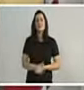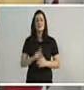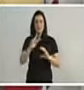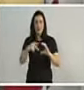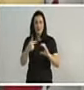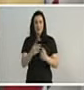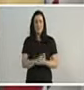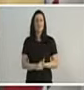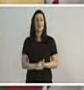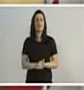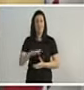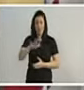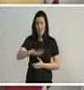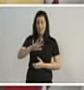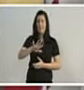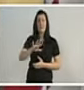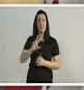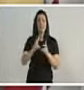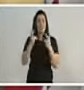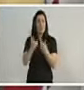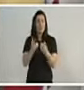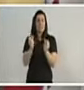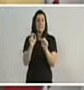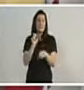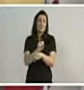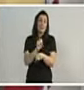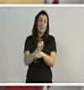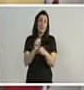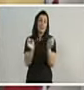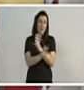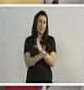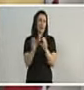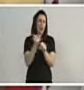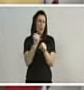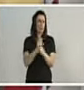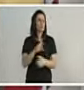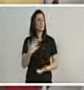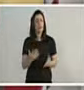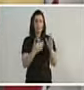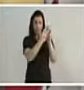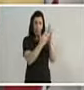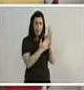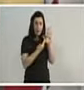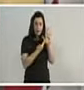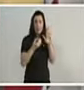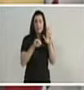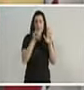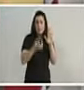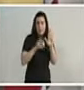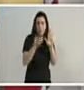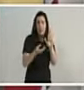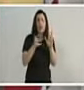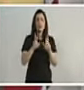região da grande ilha espera ver concluída então a gente trouxe as pautas aqui né torcendo para que elas se tornem também pautas